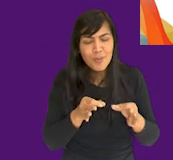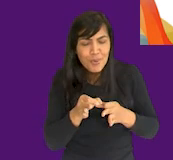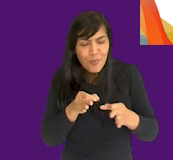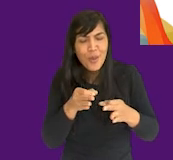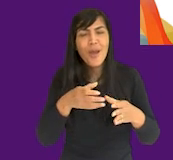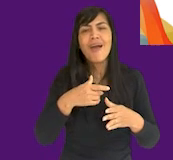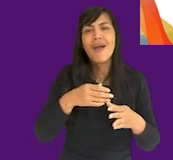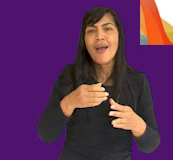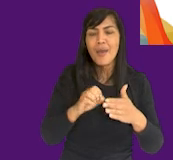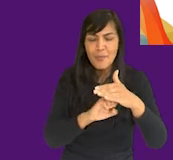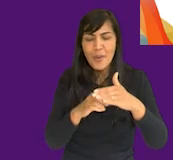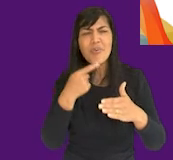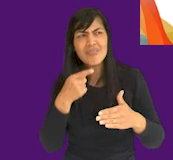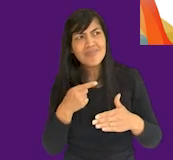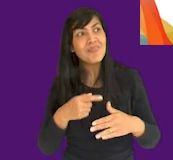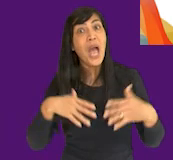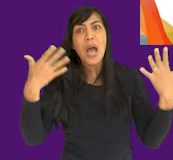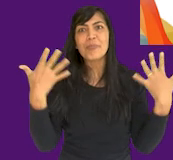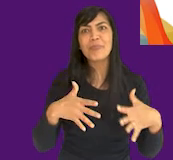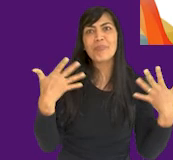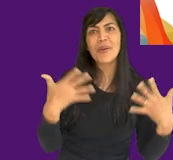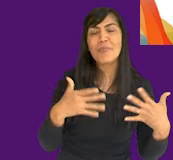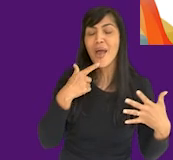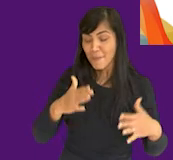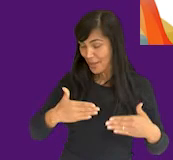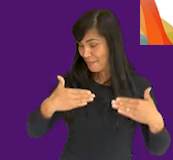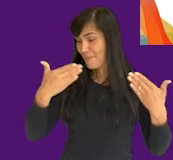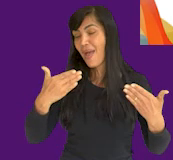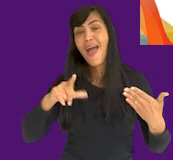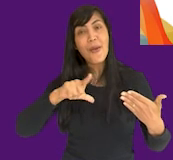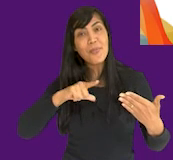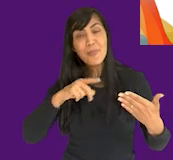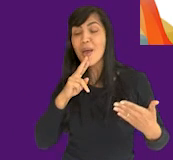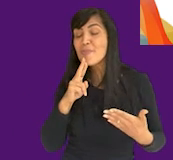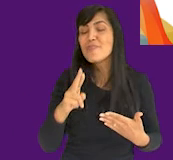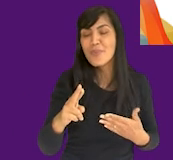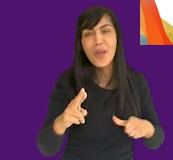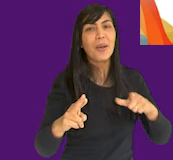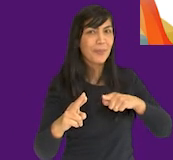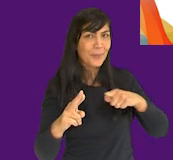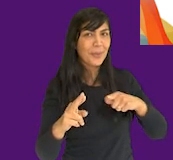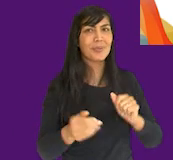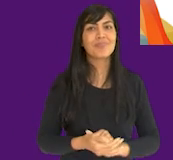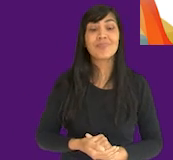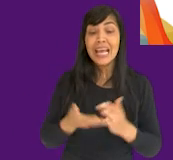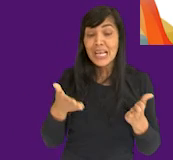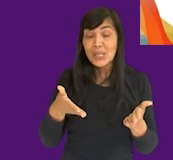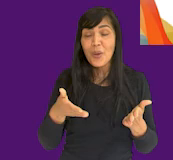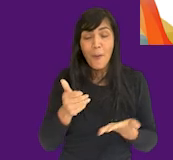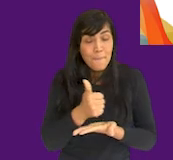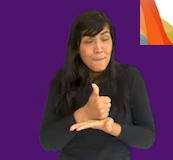palavras com relação ao nosso trabalho e ficamos impressionados com a alegria e os resultados